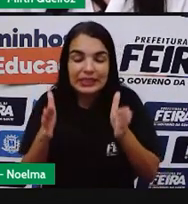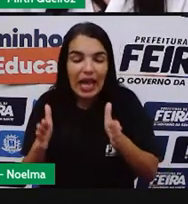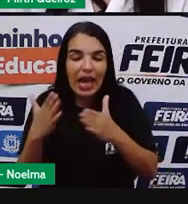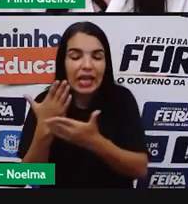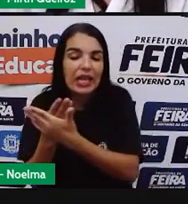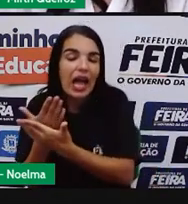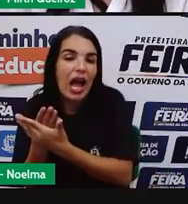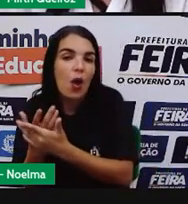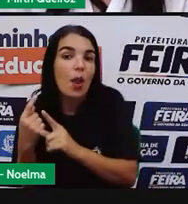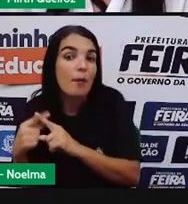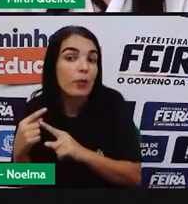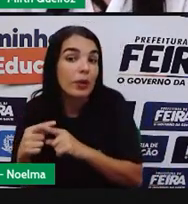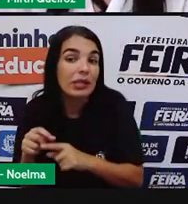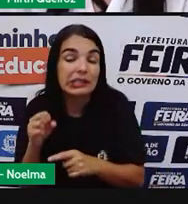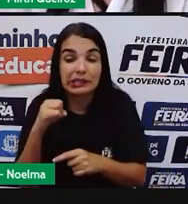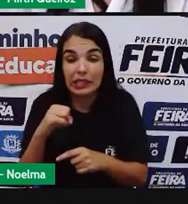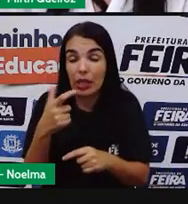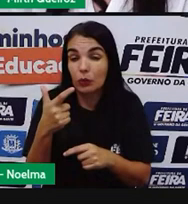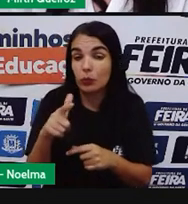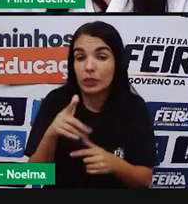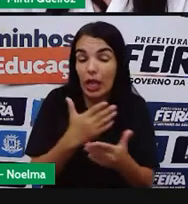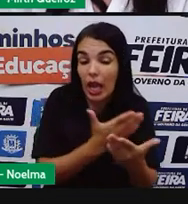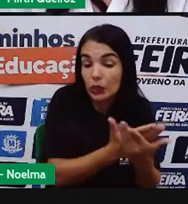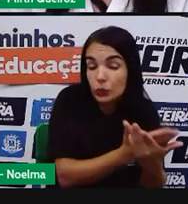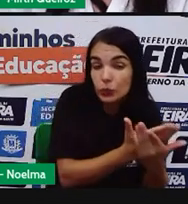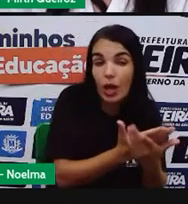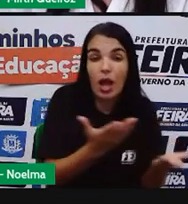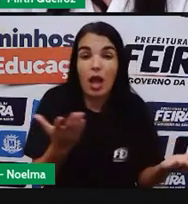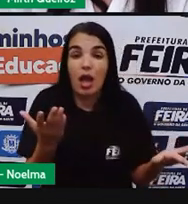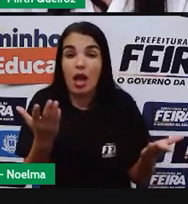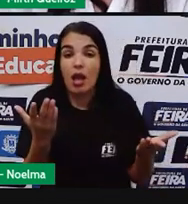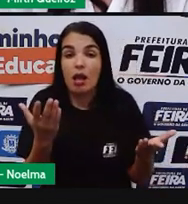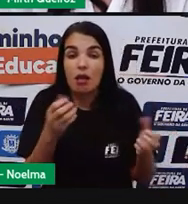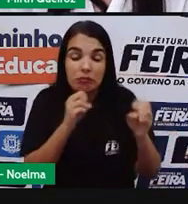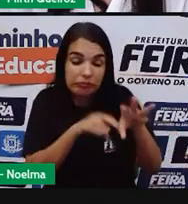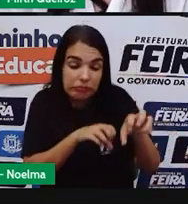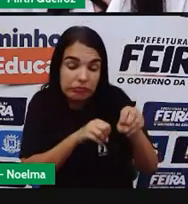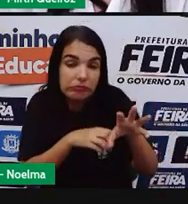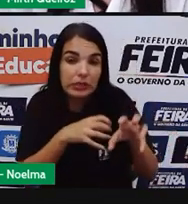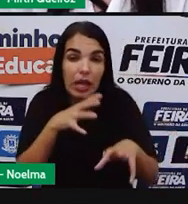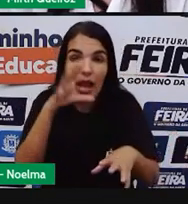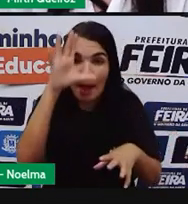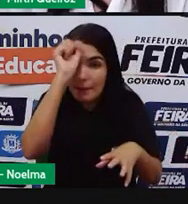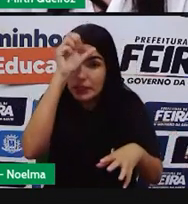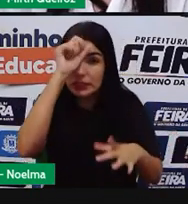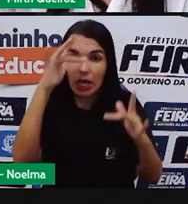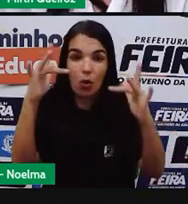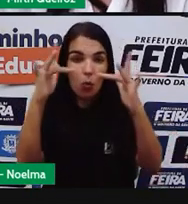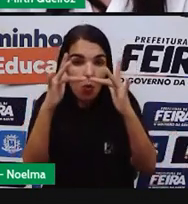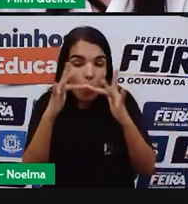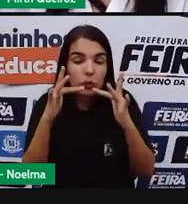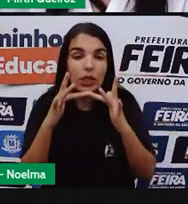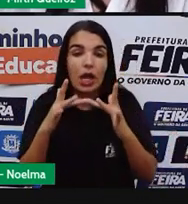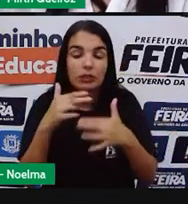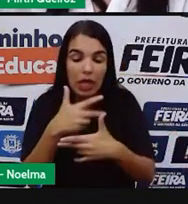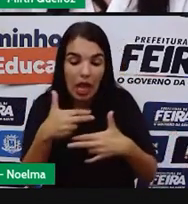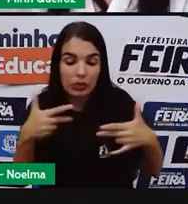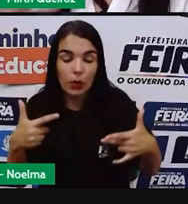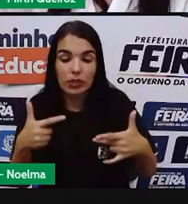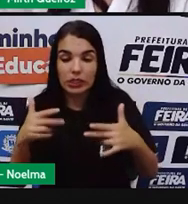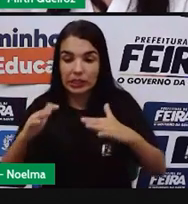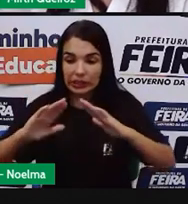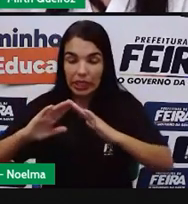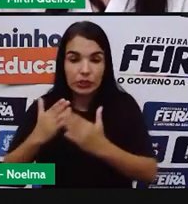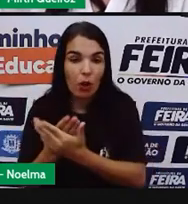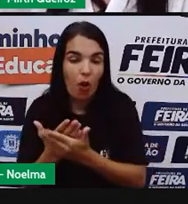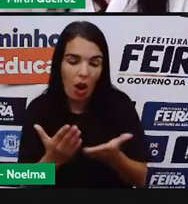que sem os estudos, né, sem vocês estarem constantemente ali em contato com os materiais escolares,